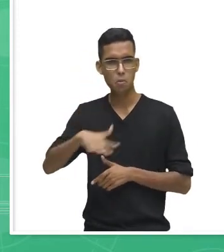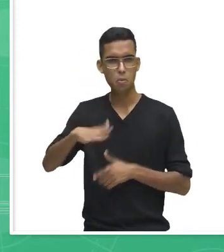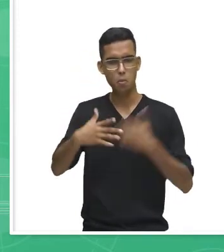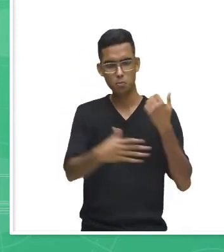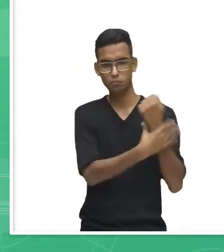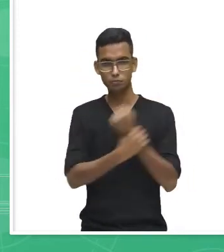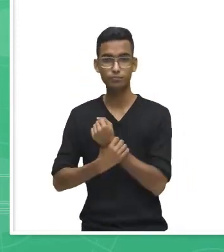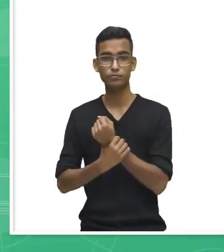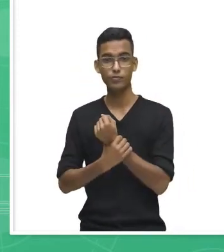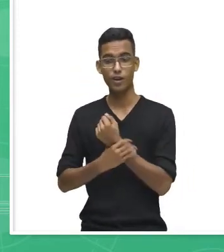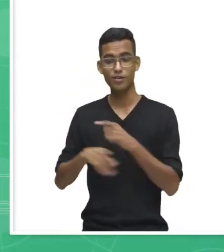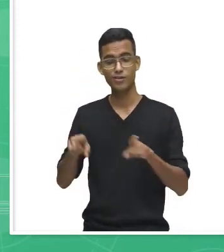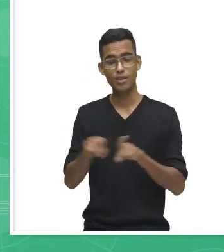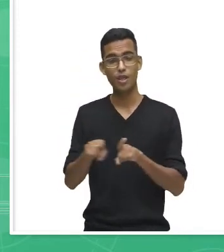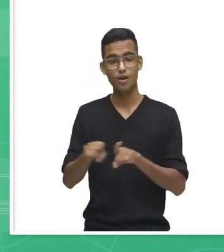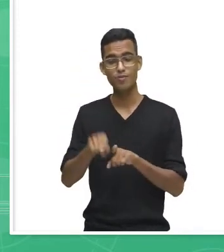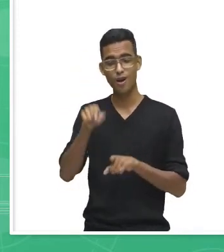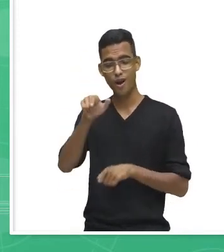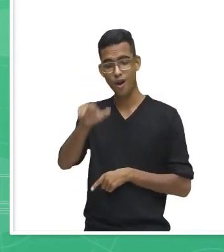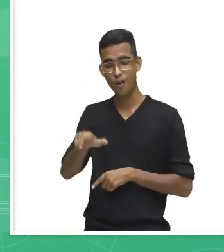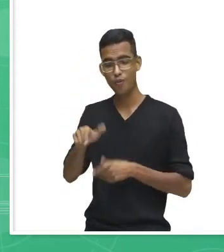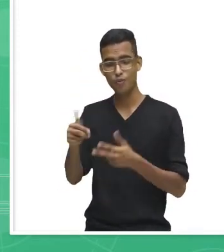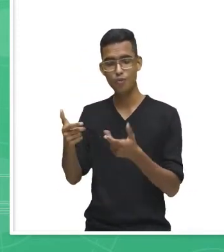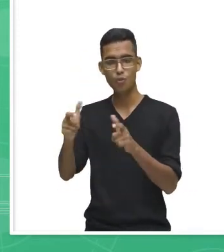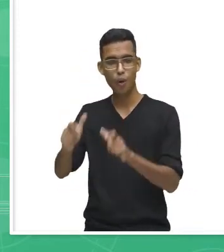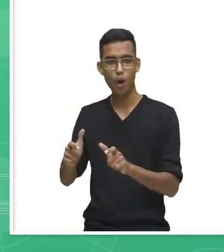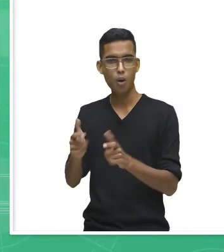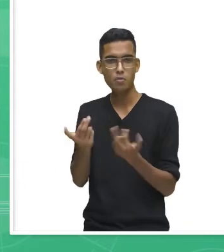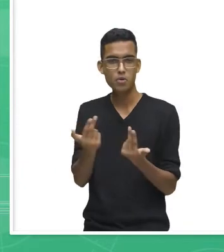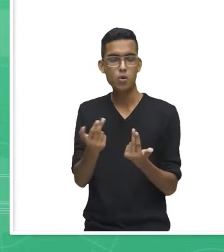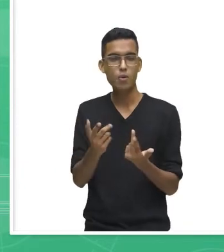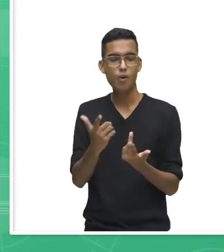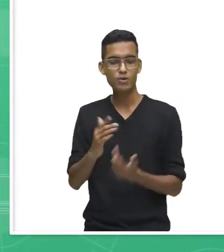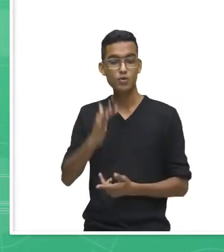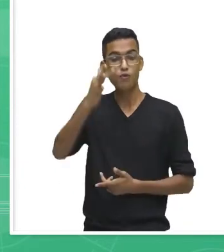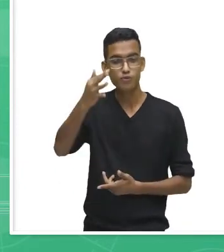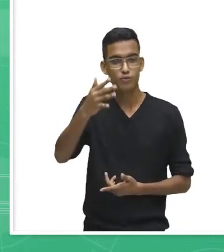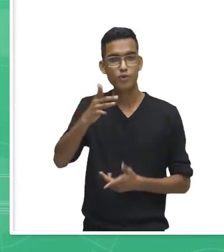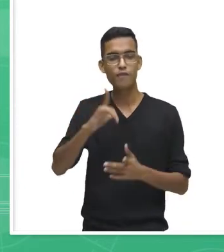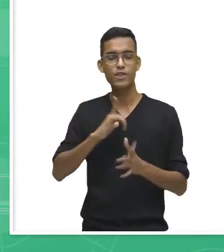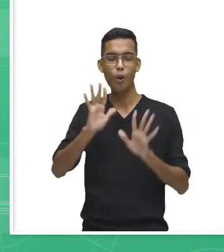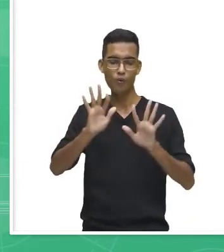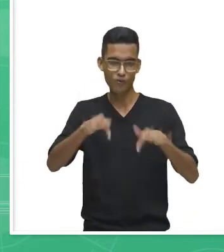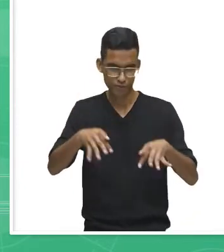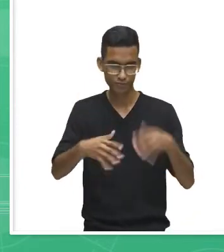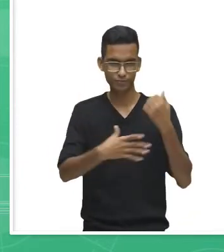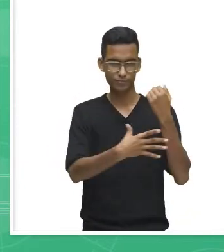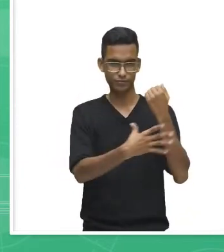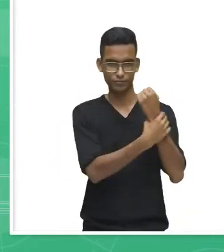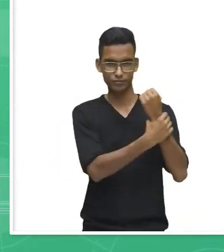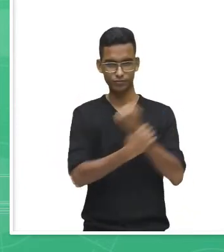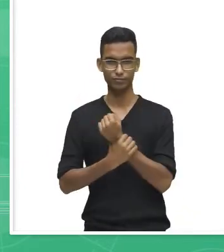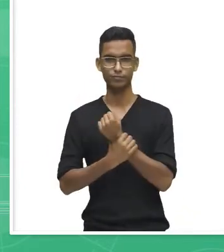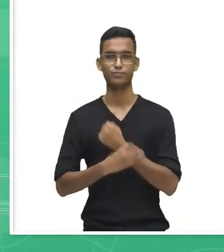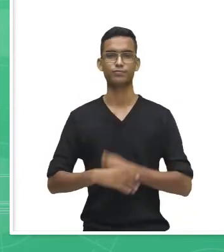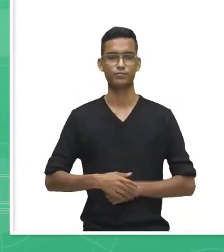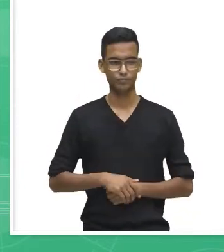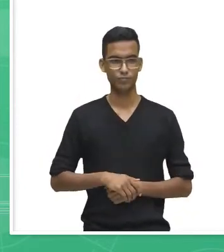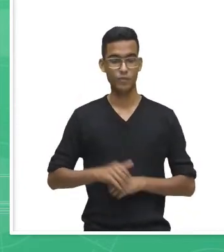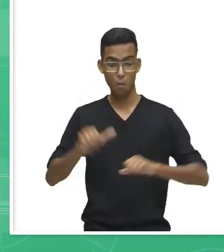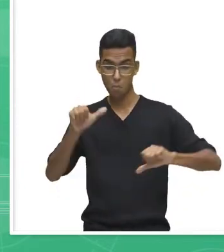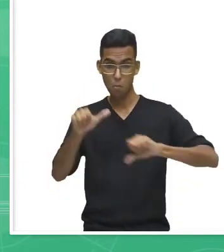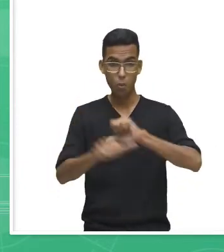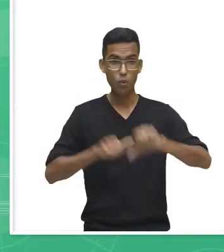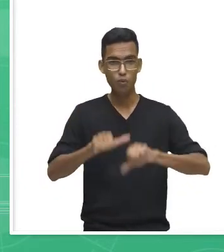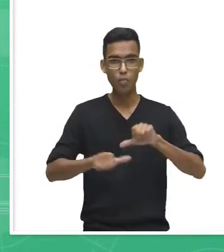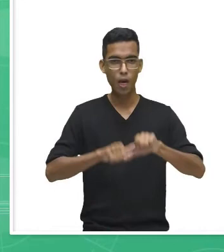que vai por fim aí a essa antiga forma de governar. E aí a gente vai